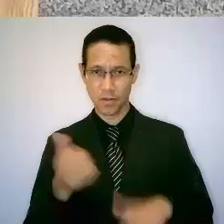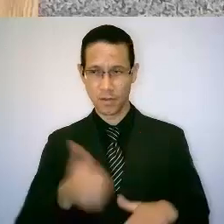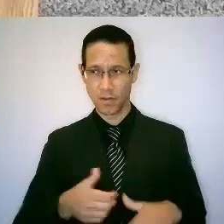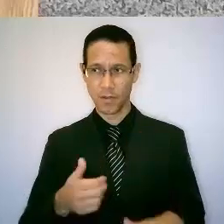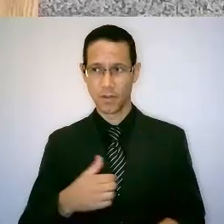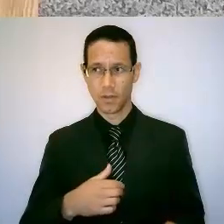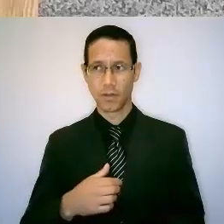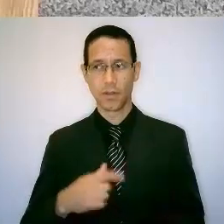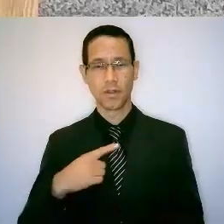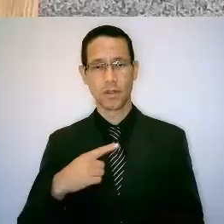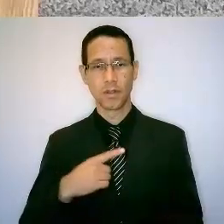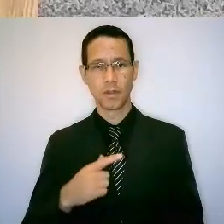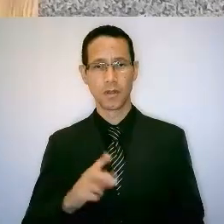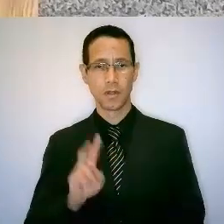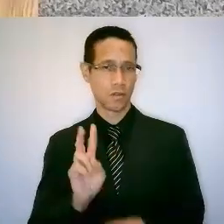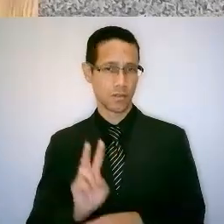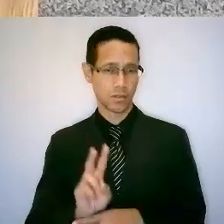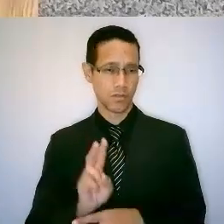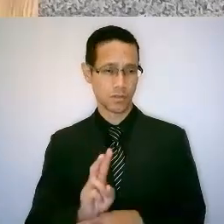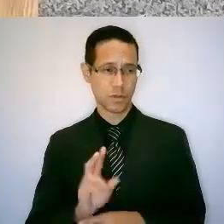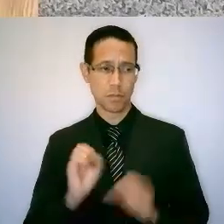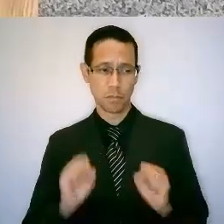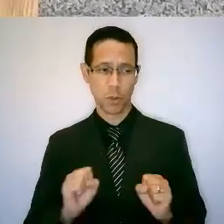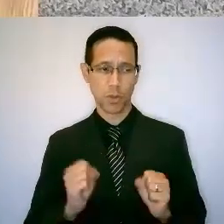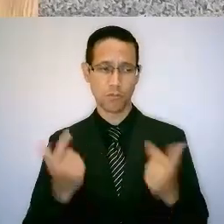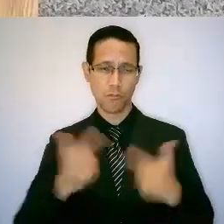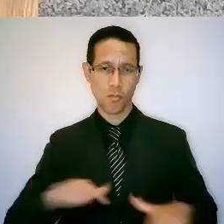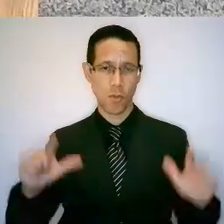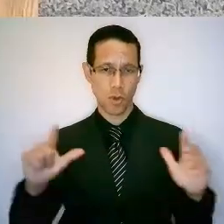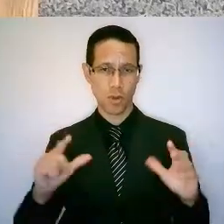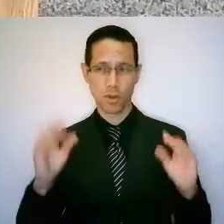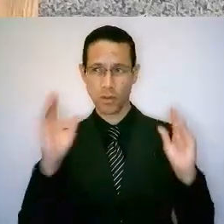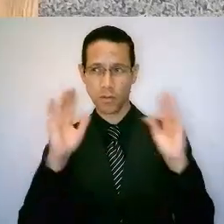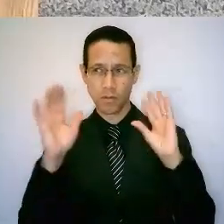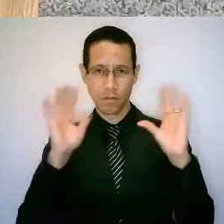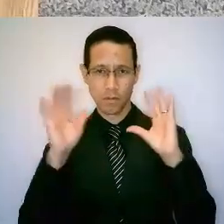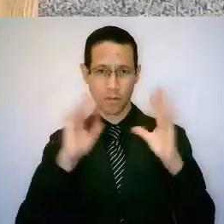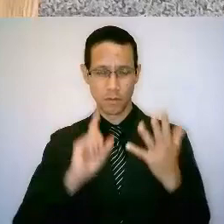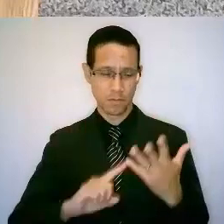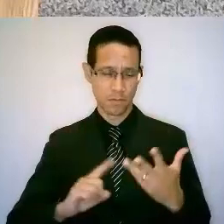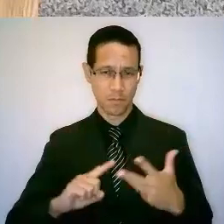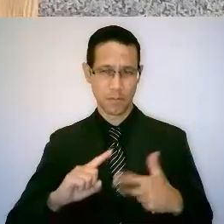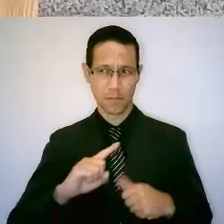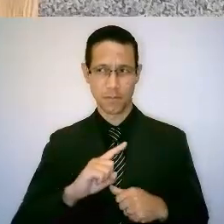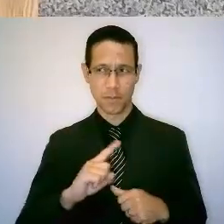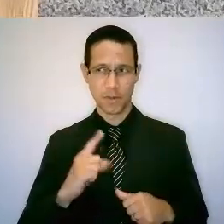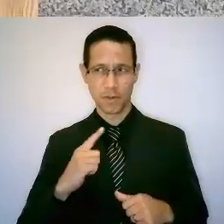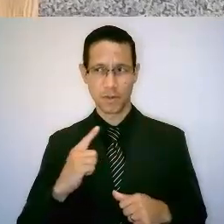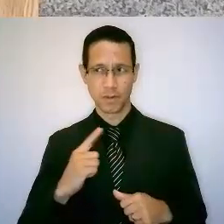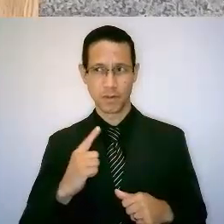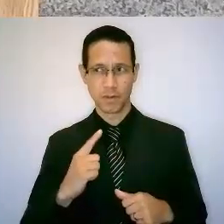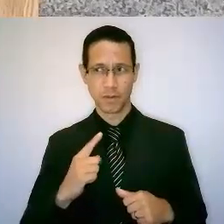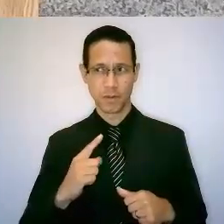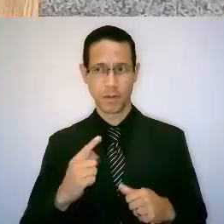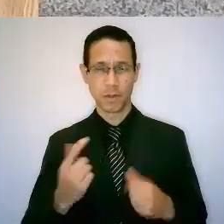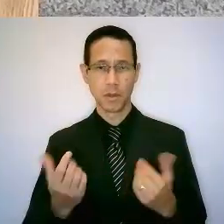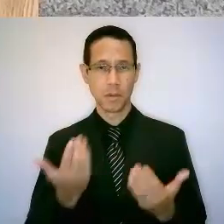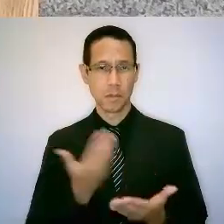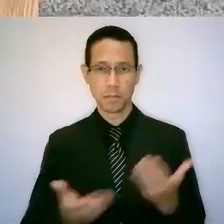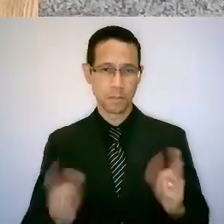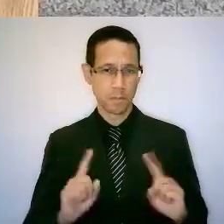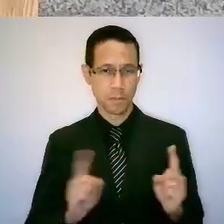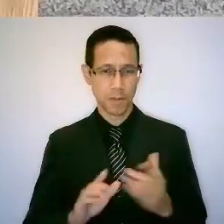convive com a presunção de Inocência qual a solução para ponderarmos todos esses primários constitucionais sem sacrificarmos nenhum Vamos